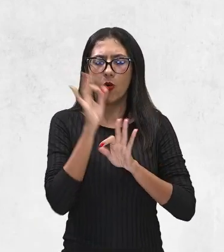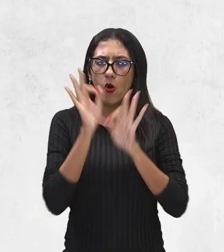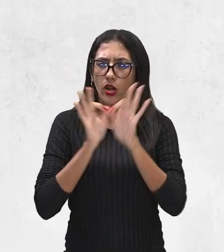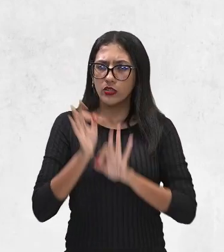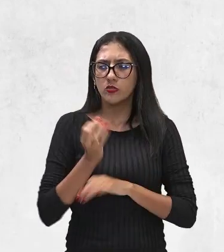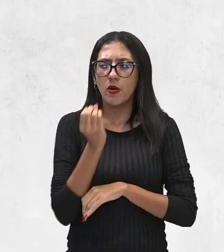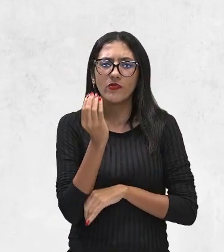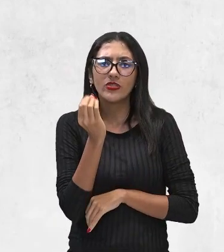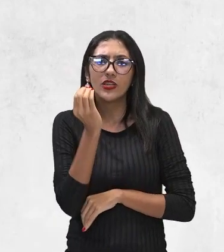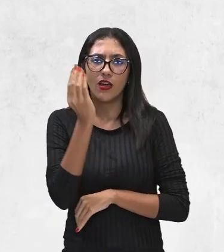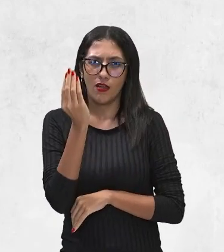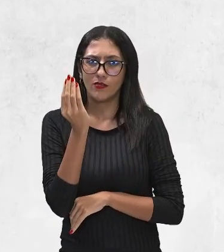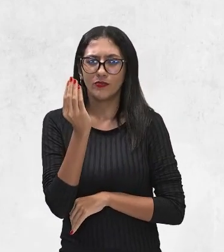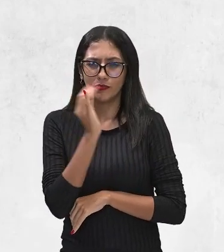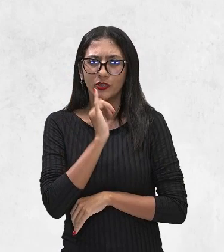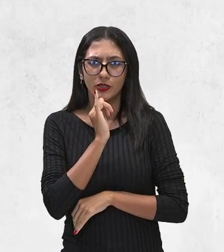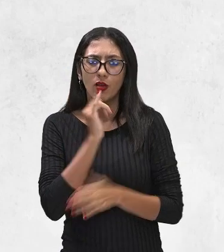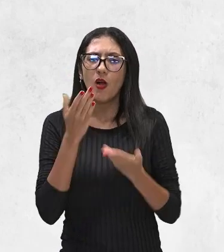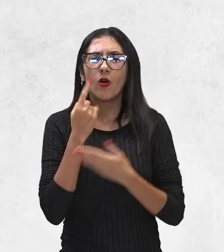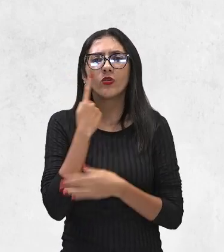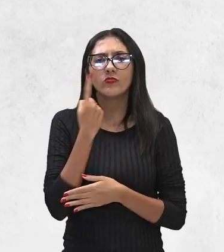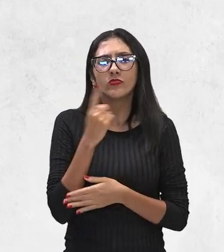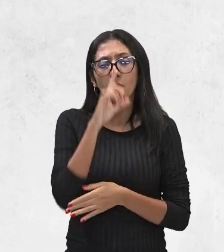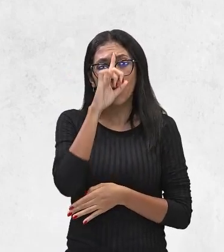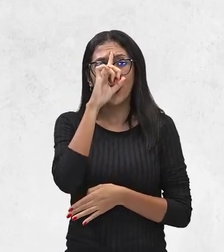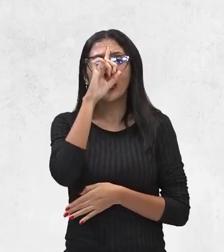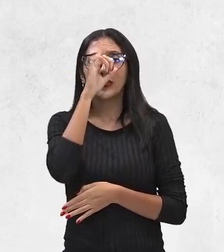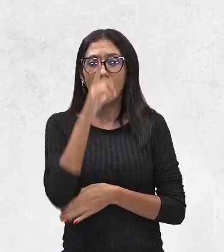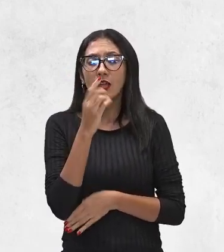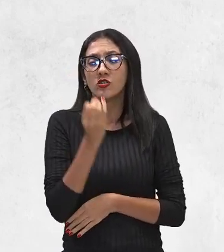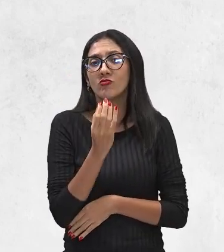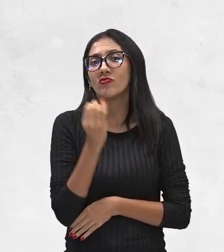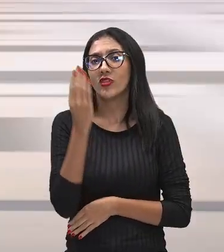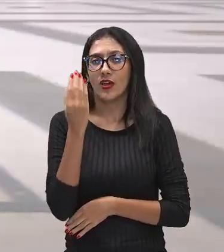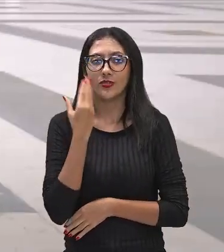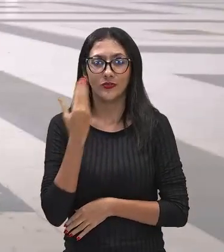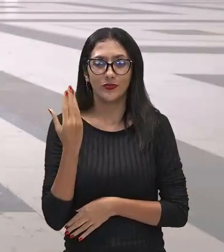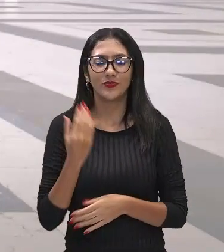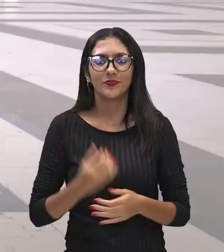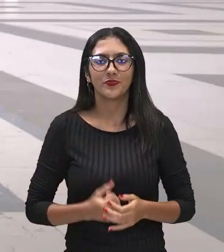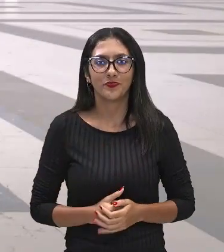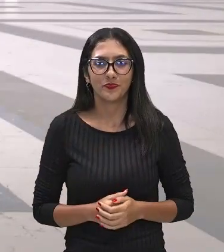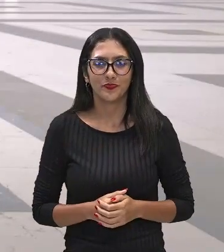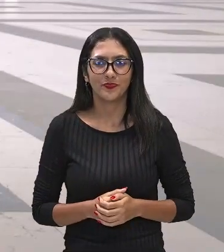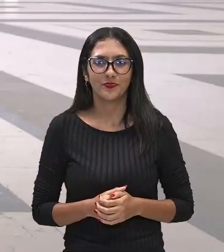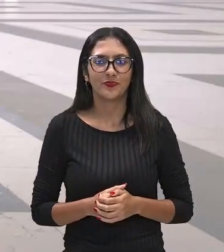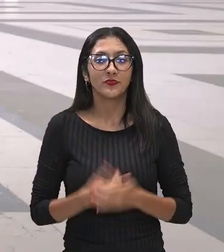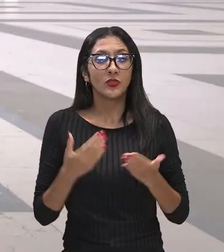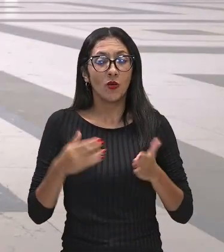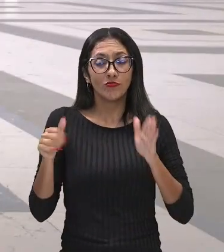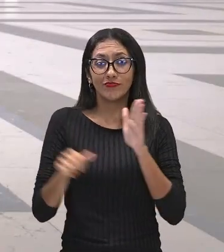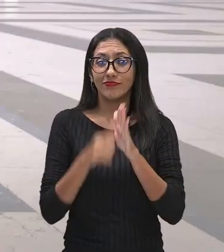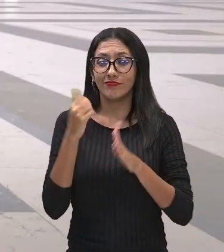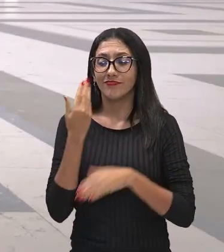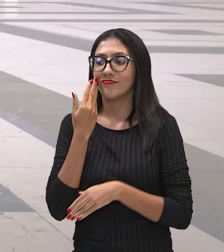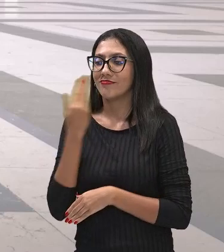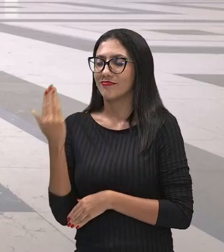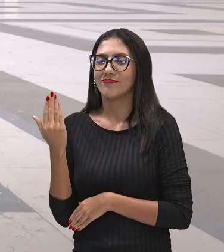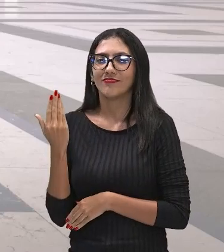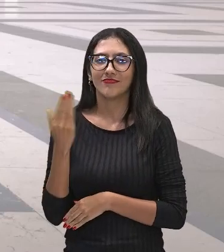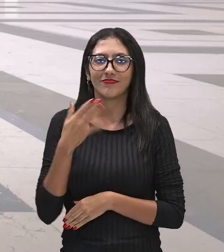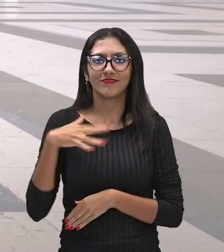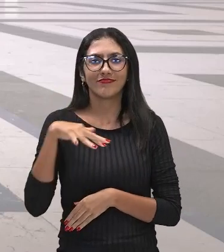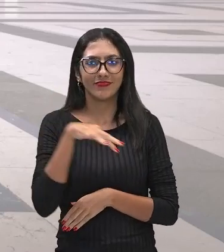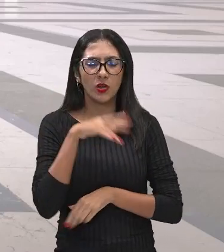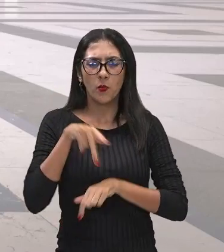Então, agora eu quero que vocês acompanhem comigo uma viagem. Vamos lá. Então, primeiramente, estou aqui ó, no um lugar